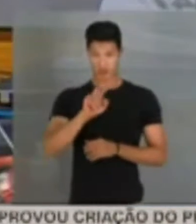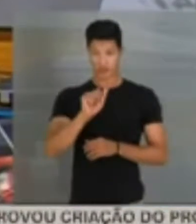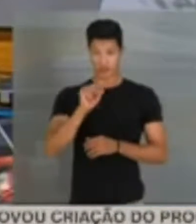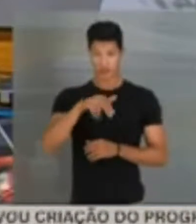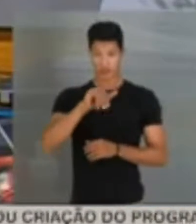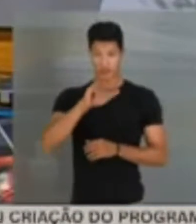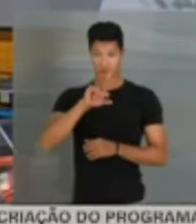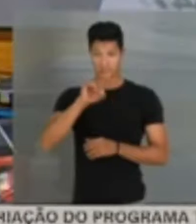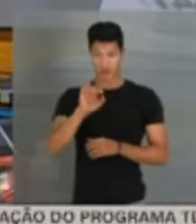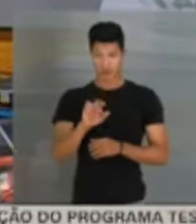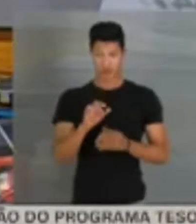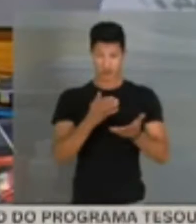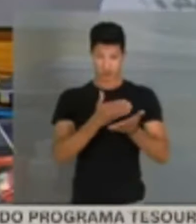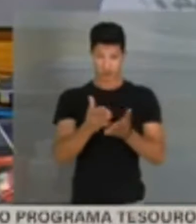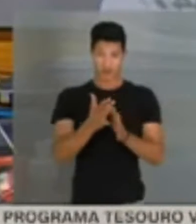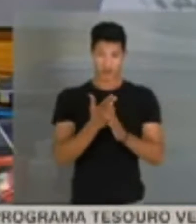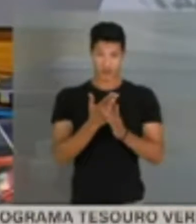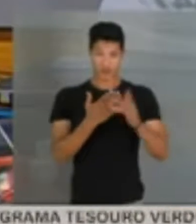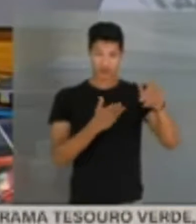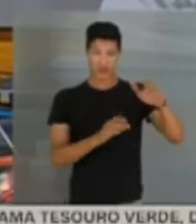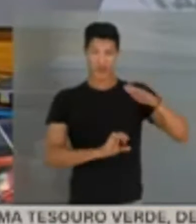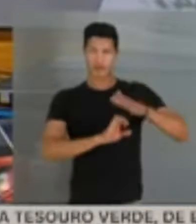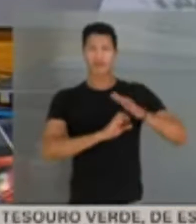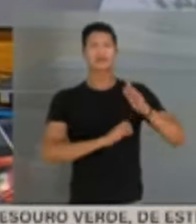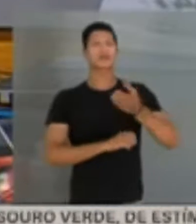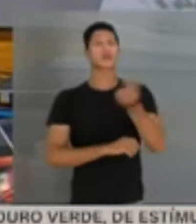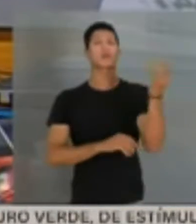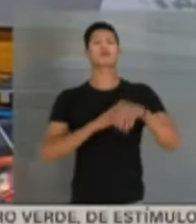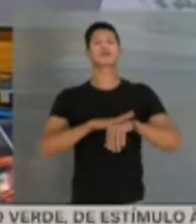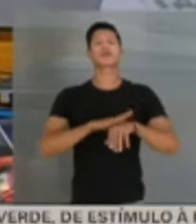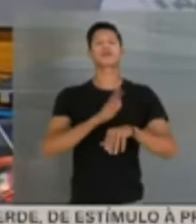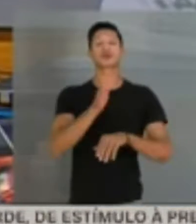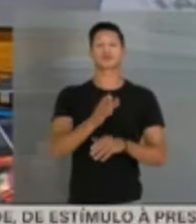Ivanildo, inicialmente, o senhor está na empresa desde quando?